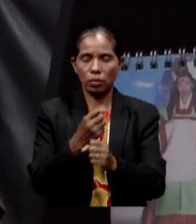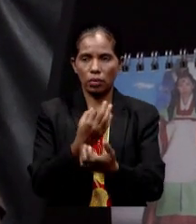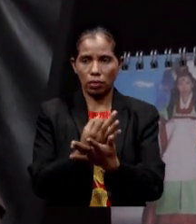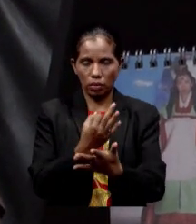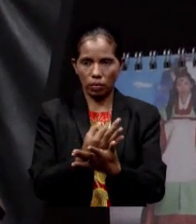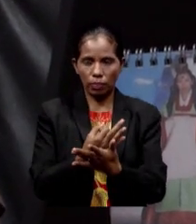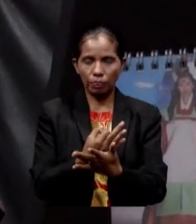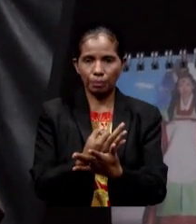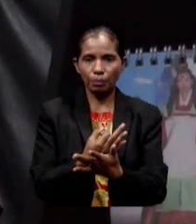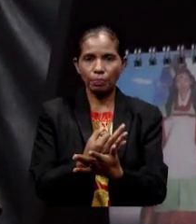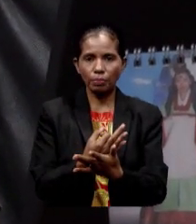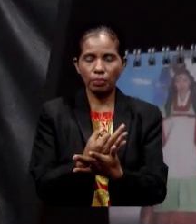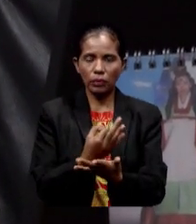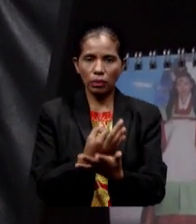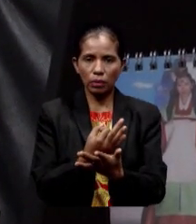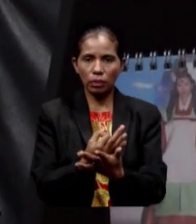simu